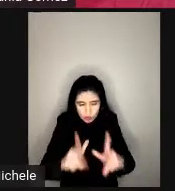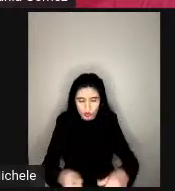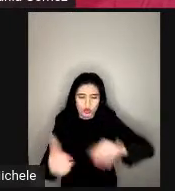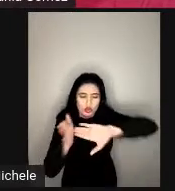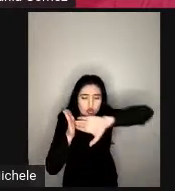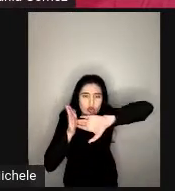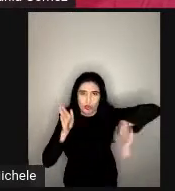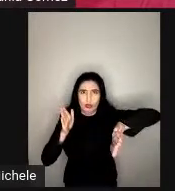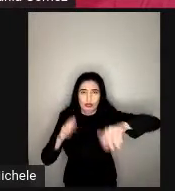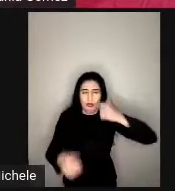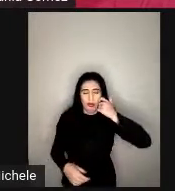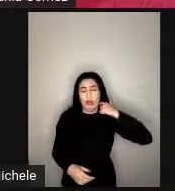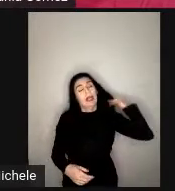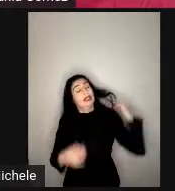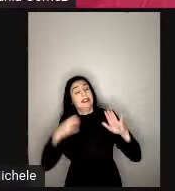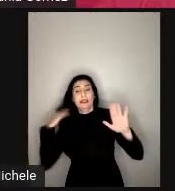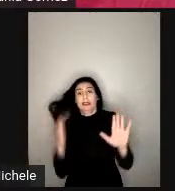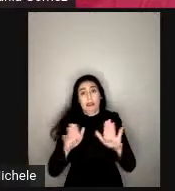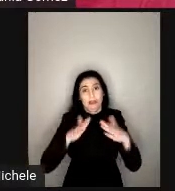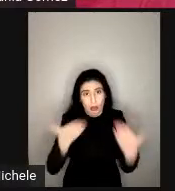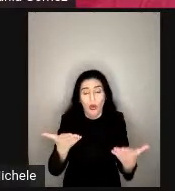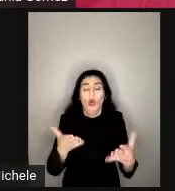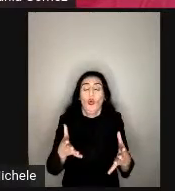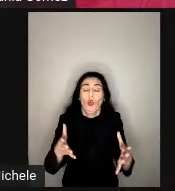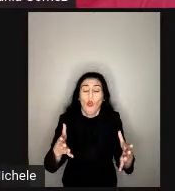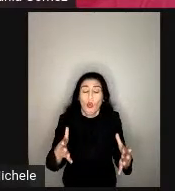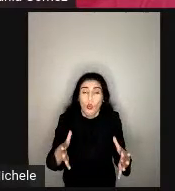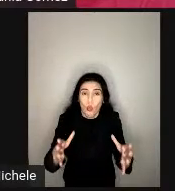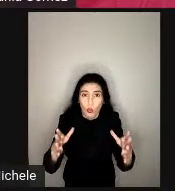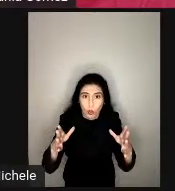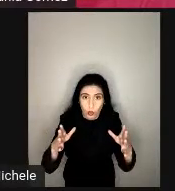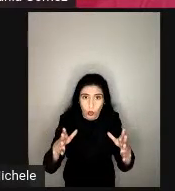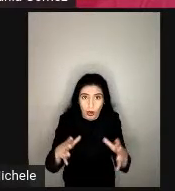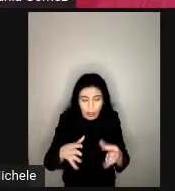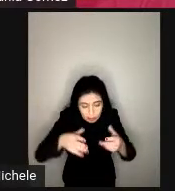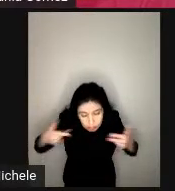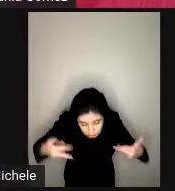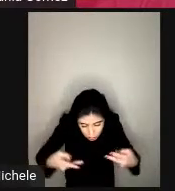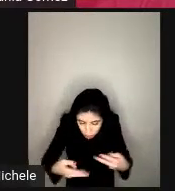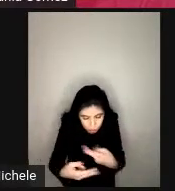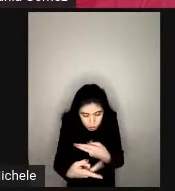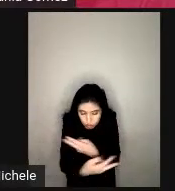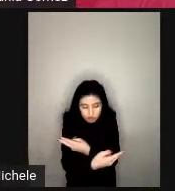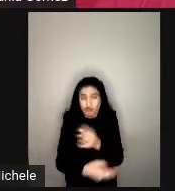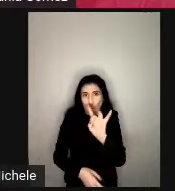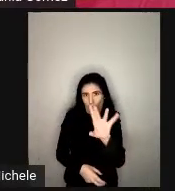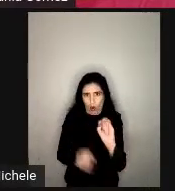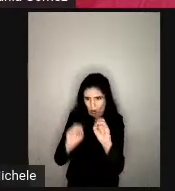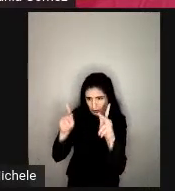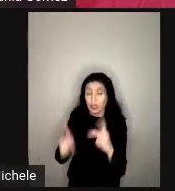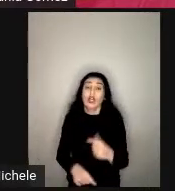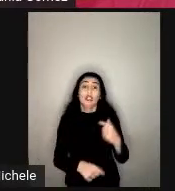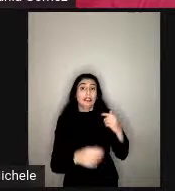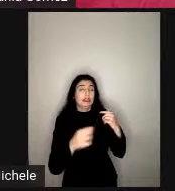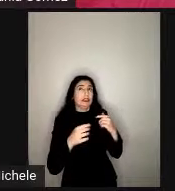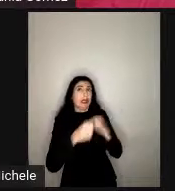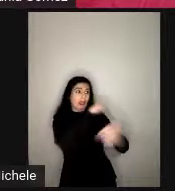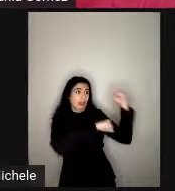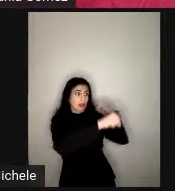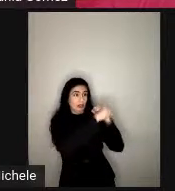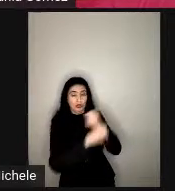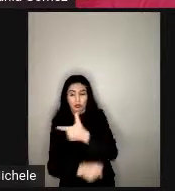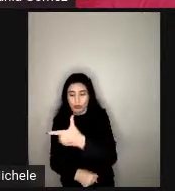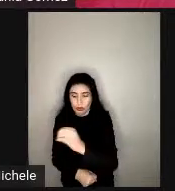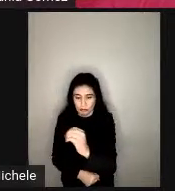meu tratamento foi, né, na cirúrgico só. Ah, beleza. Em 2018,